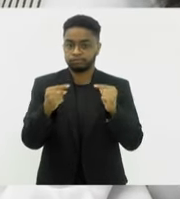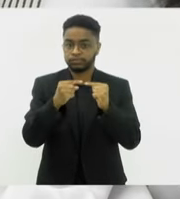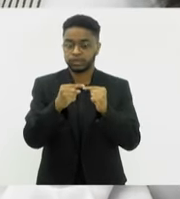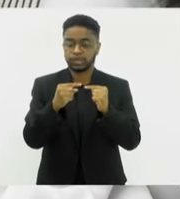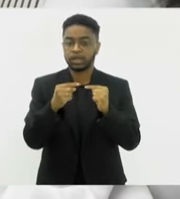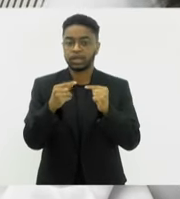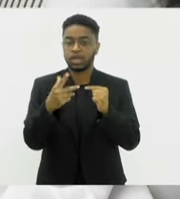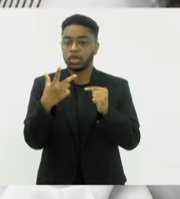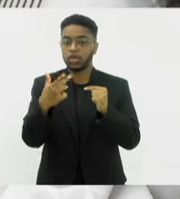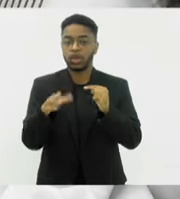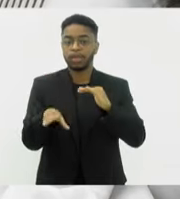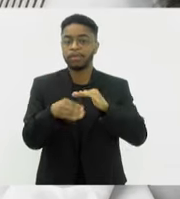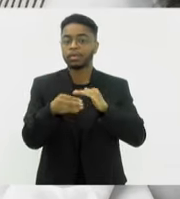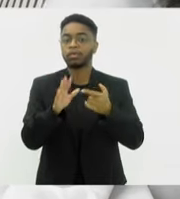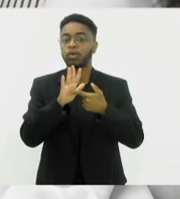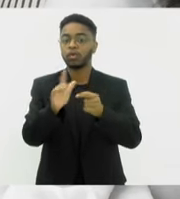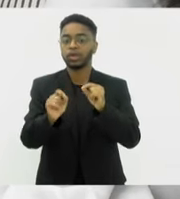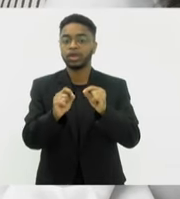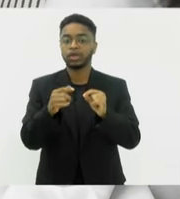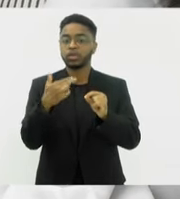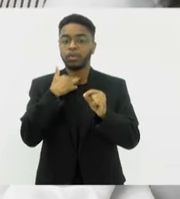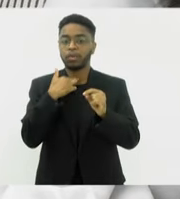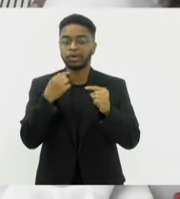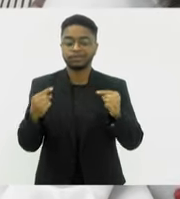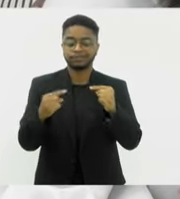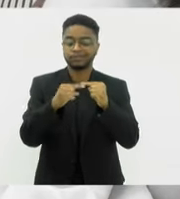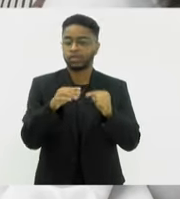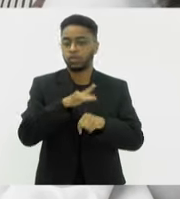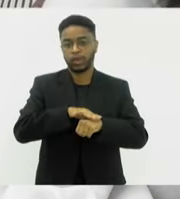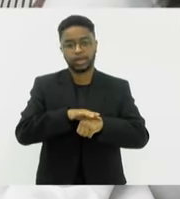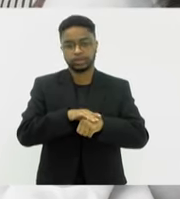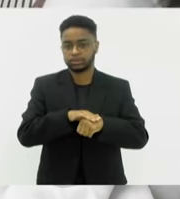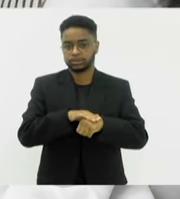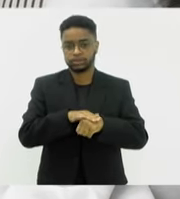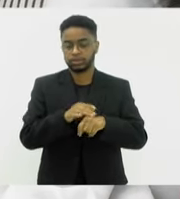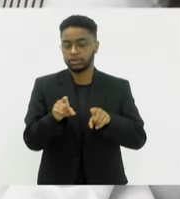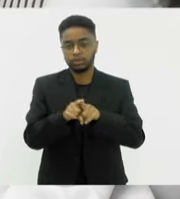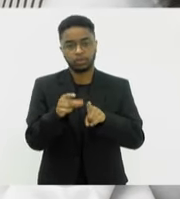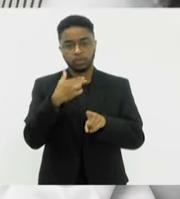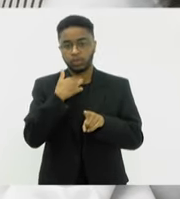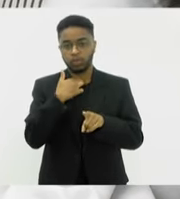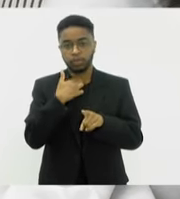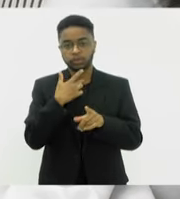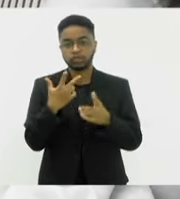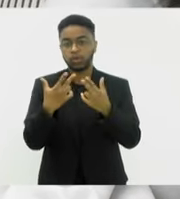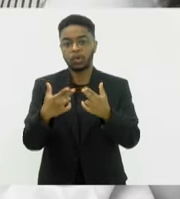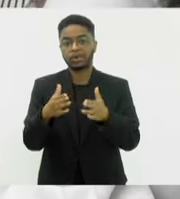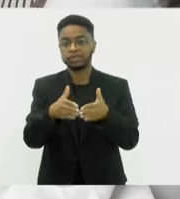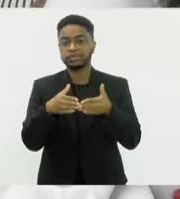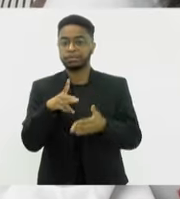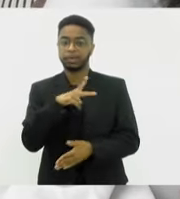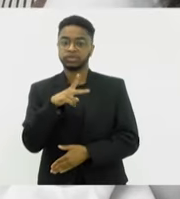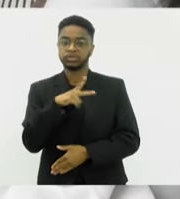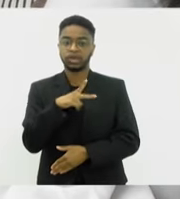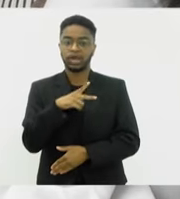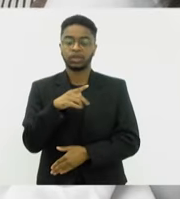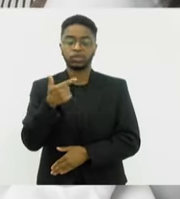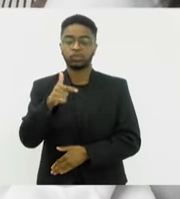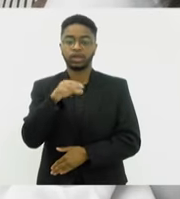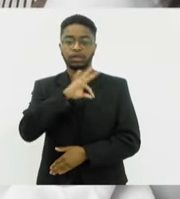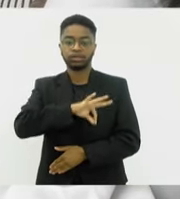interpretar algumas emendas, como doença, e muito menos também como uma licença particular para você tirar sem